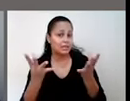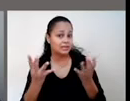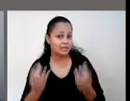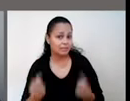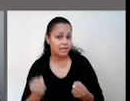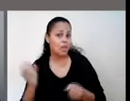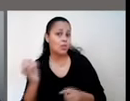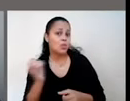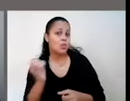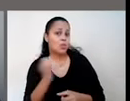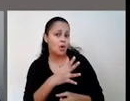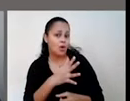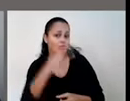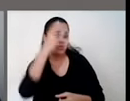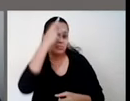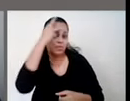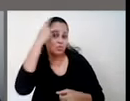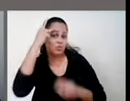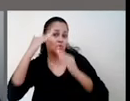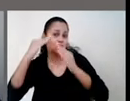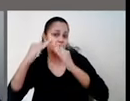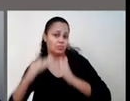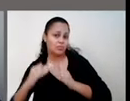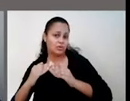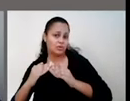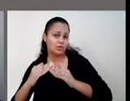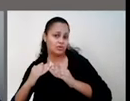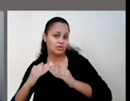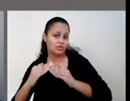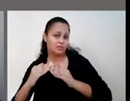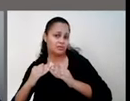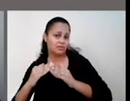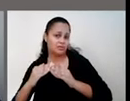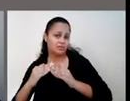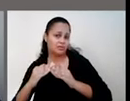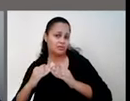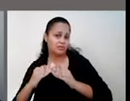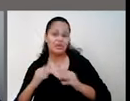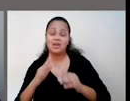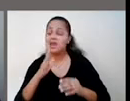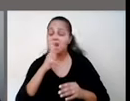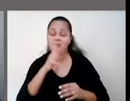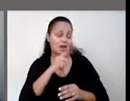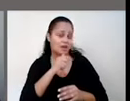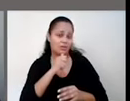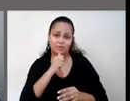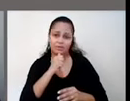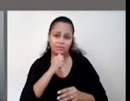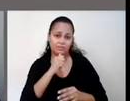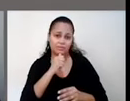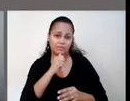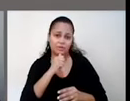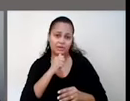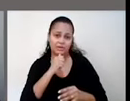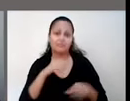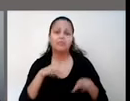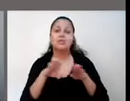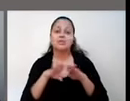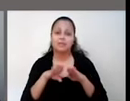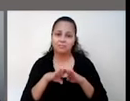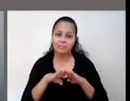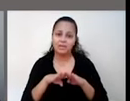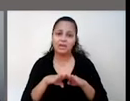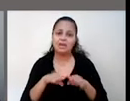novos moradores. Então, os novos moradores desses burgos não demoraram para passar a se dedicar a